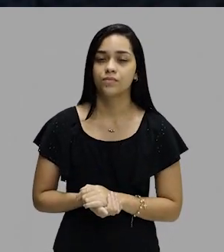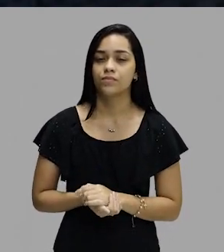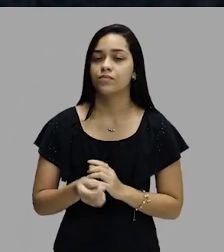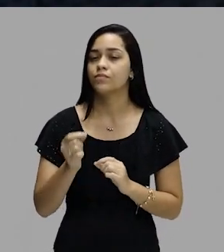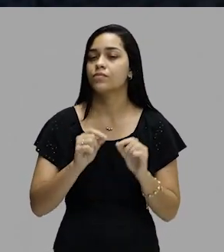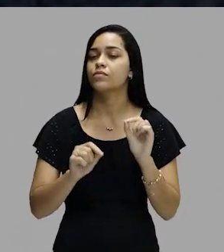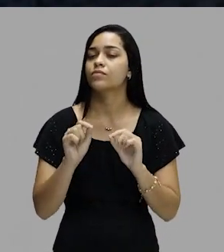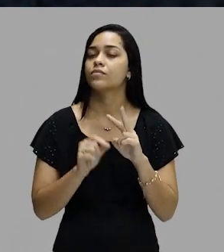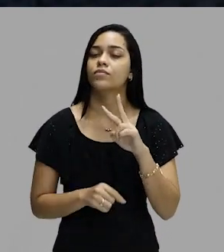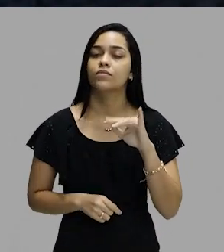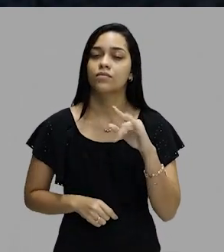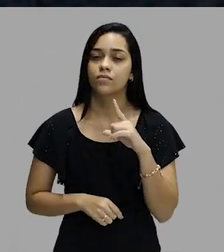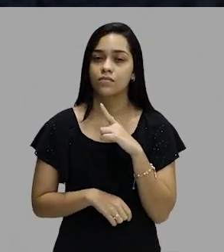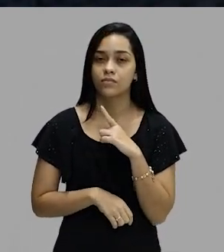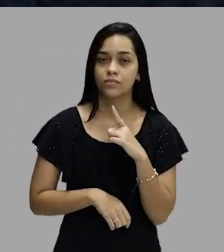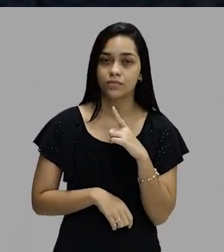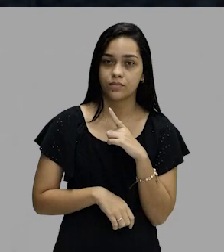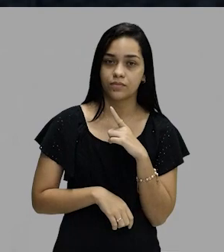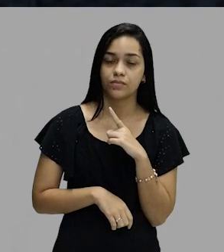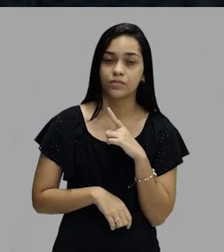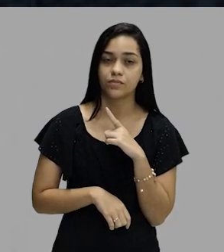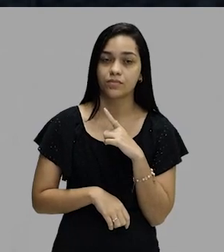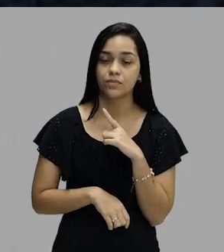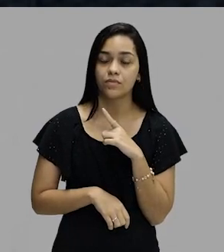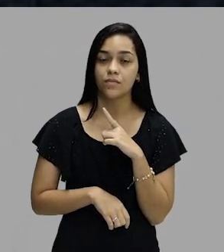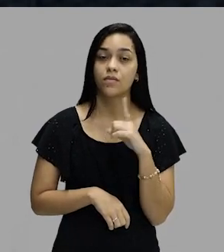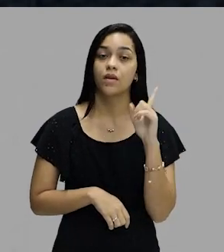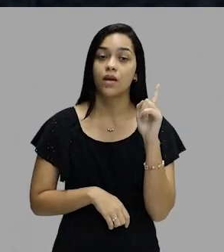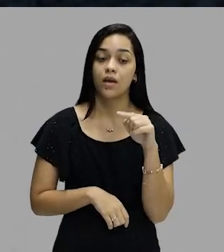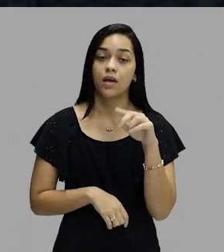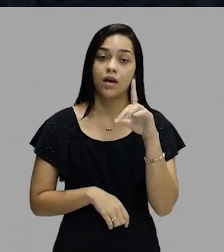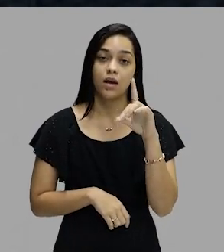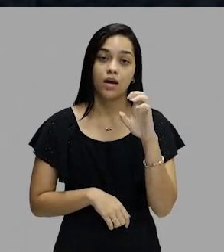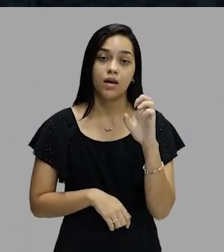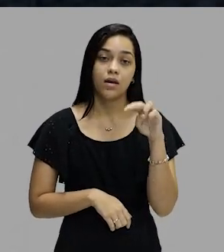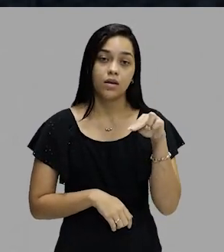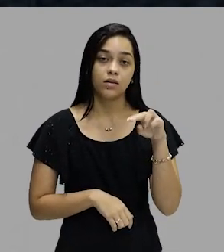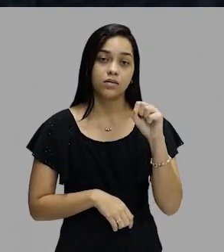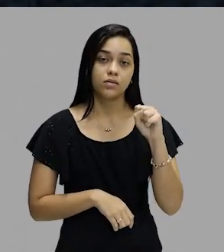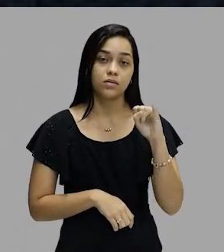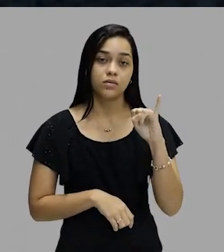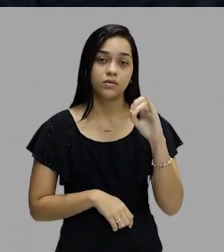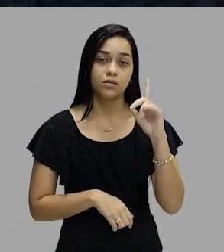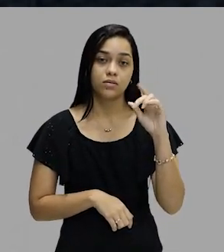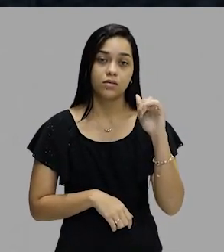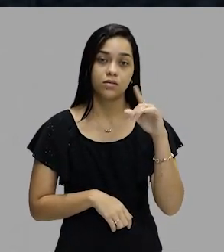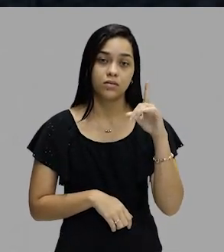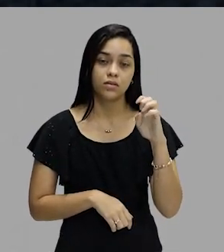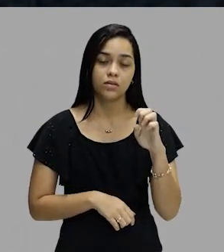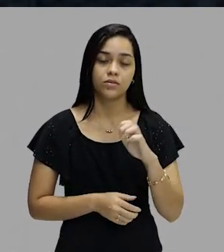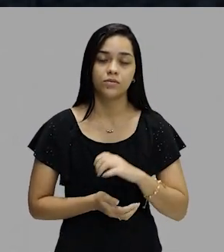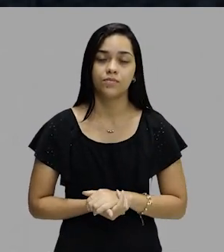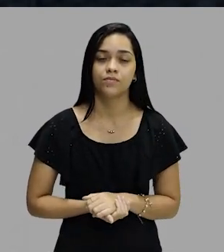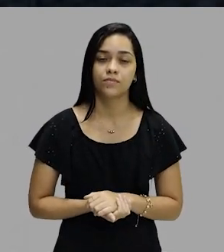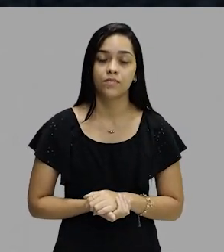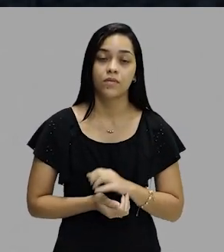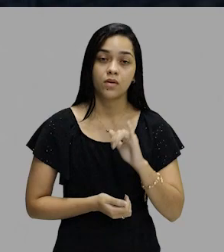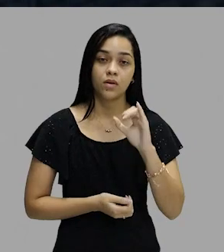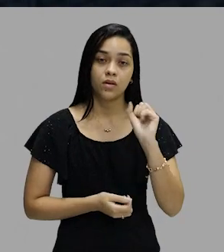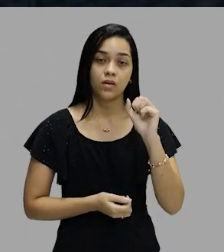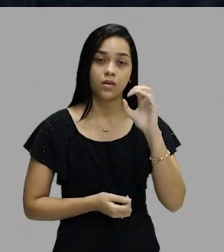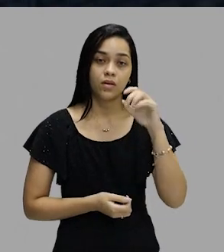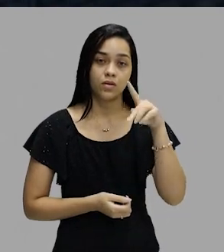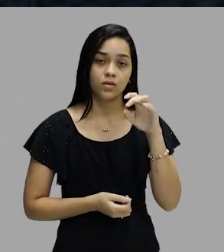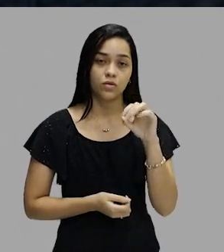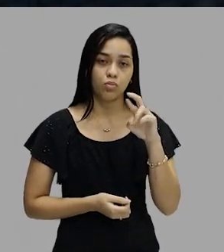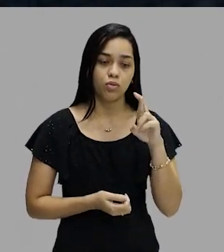vai determinar esse fenômeno é a densidade. O isopor, no caso, como ele vai